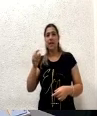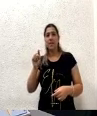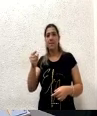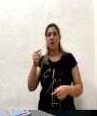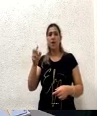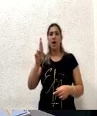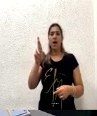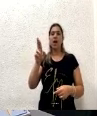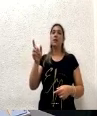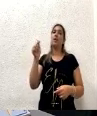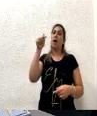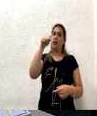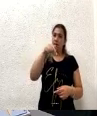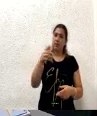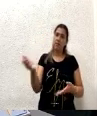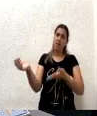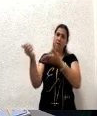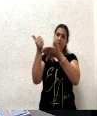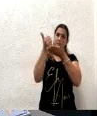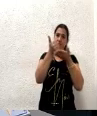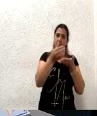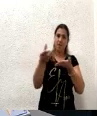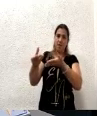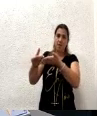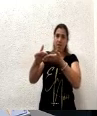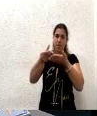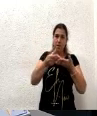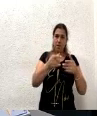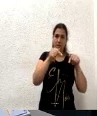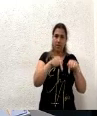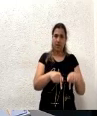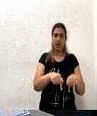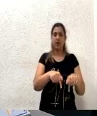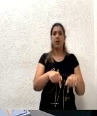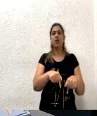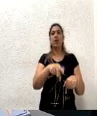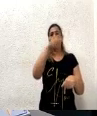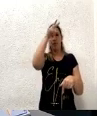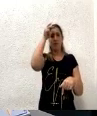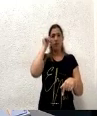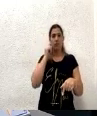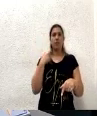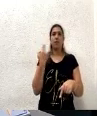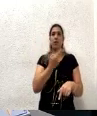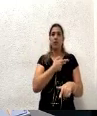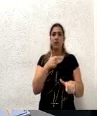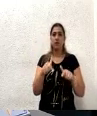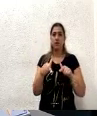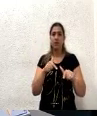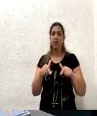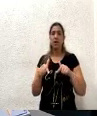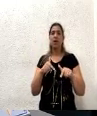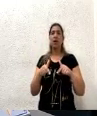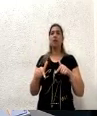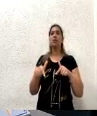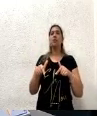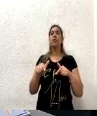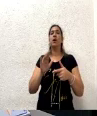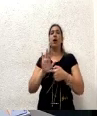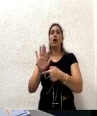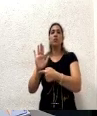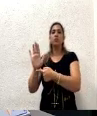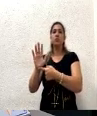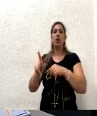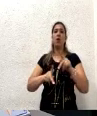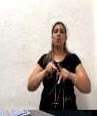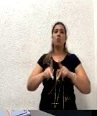Prefeitura Municipal de Cordeirópolis, para que a gente possa trabalhar mediante uma demanda da população, há